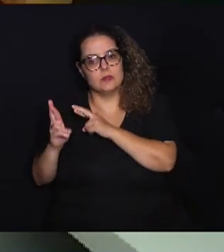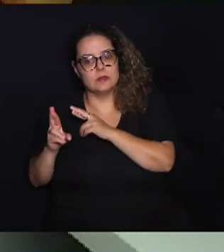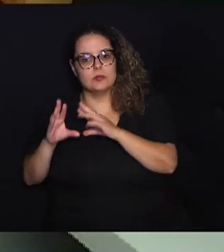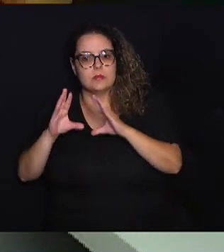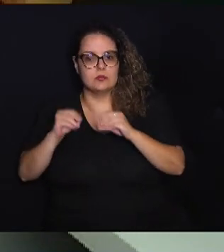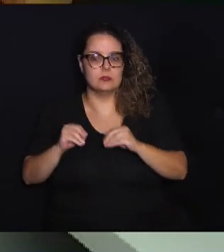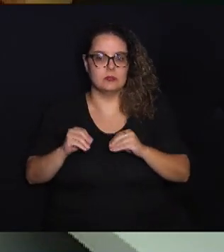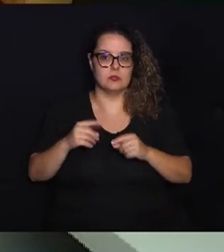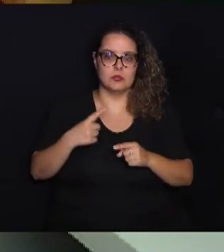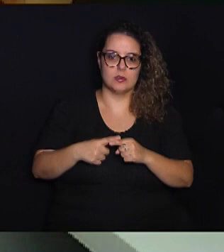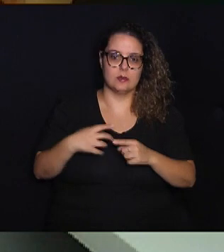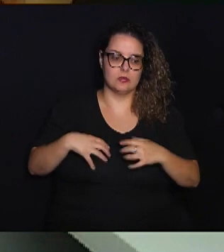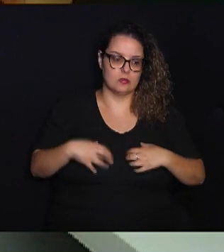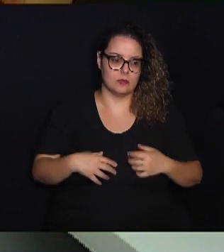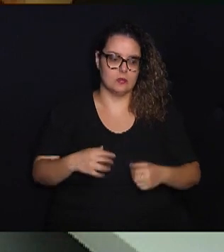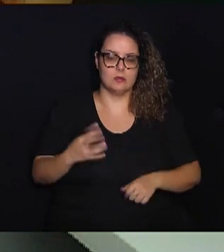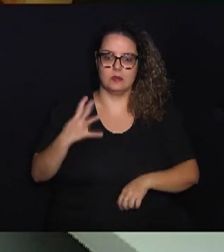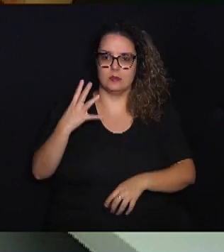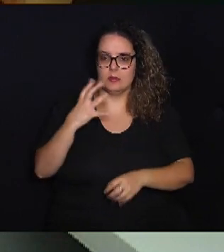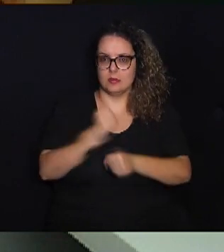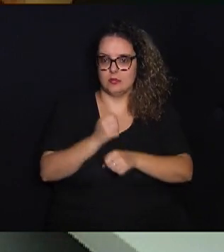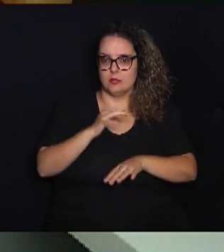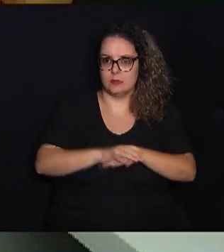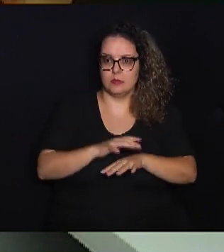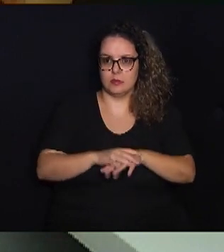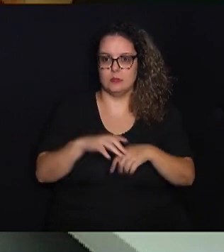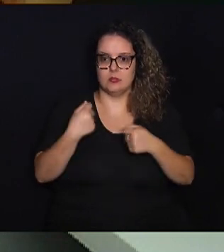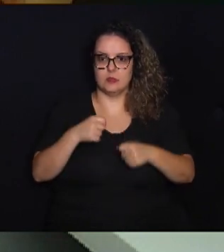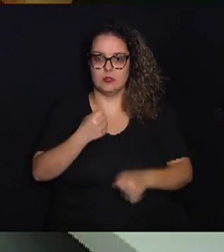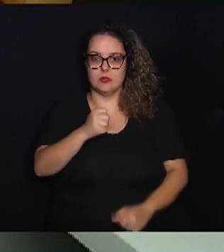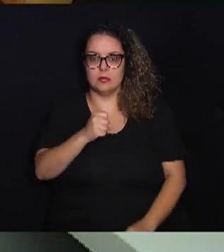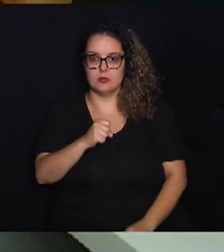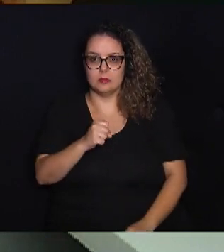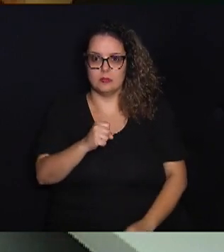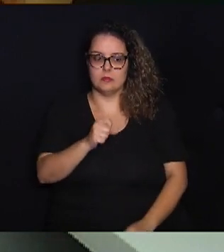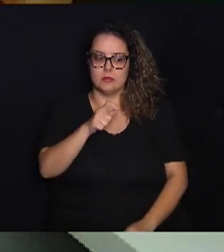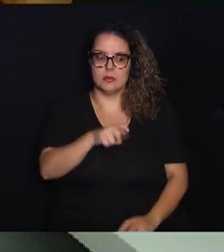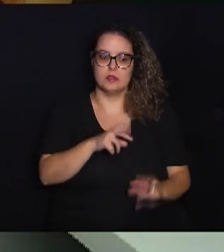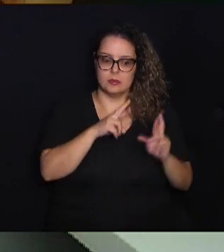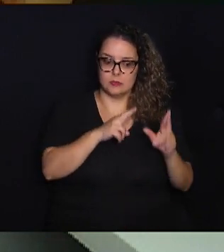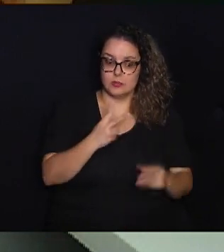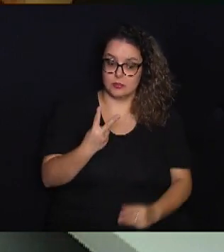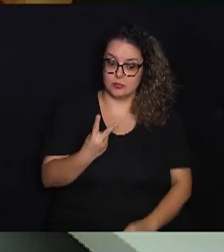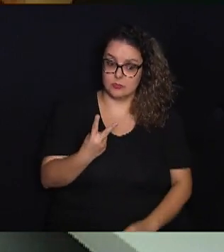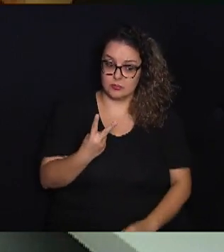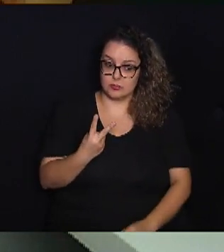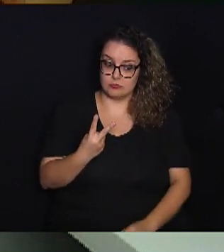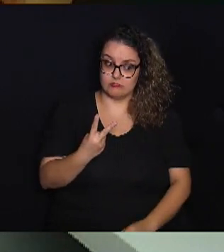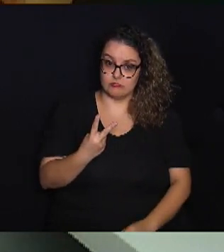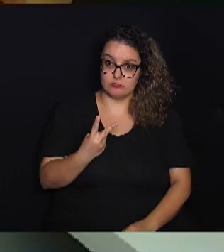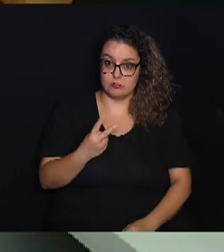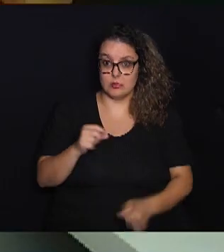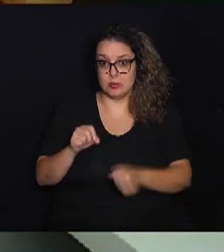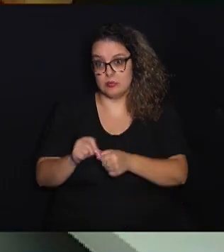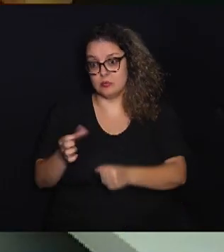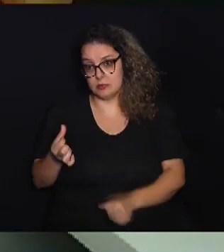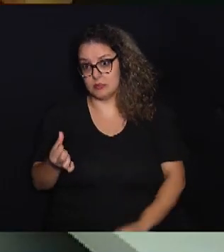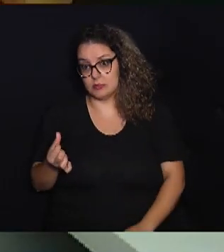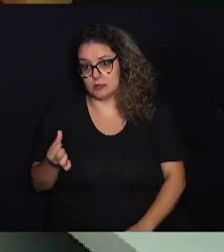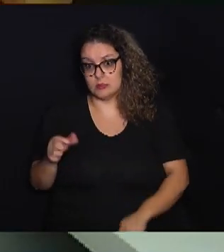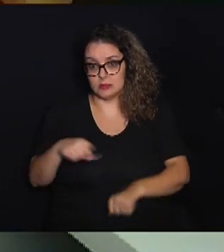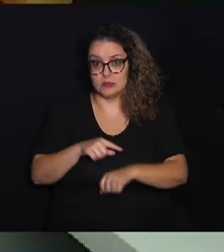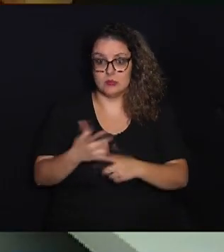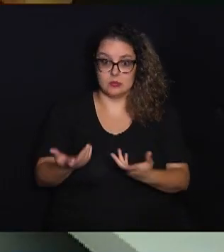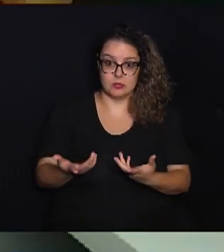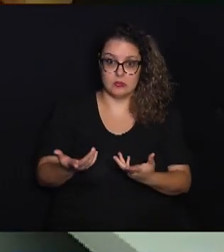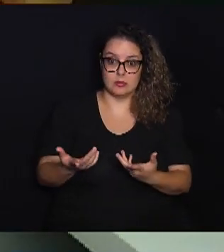conta, ele fala, bom, eu preciso de 8, o cara já dormiu 2, eu não vou fazer ele dormir 6. Não é assim linear,